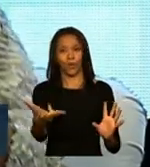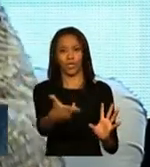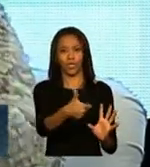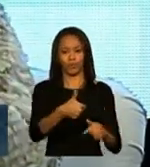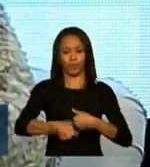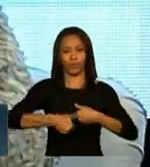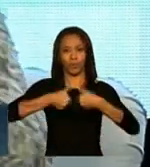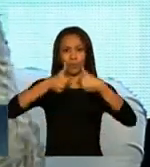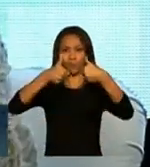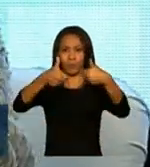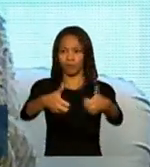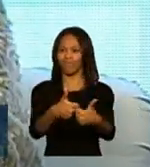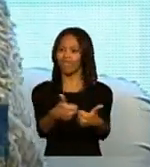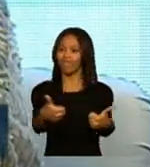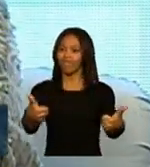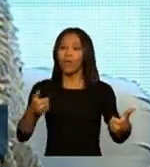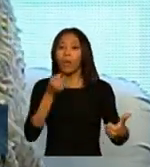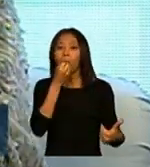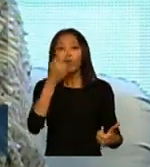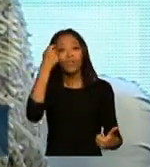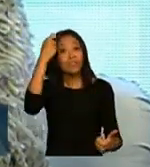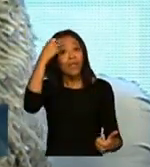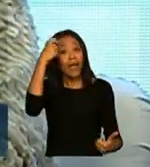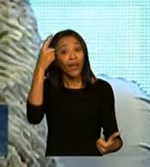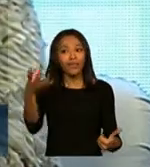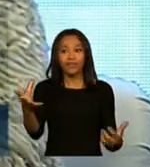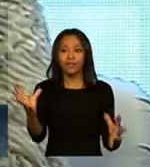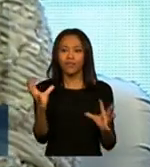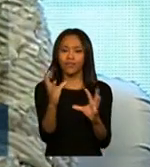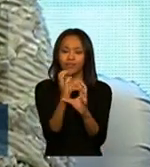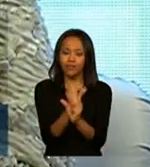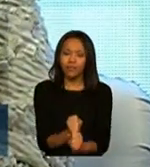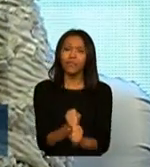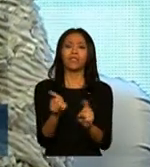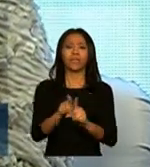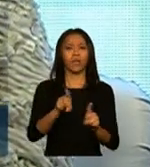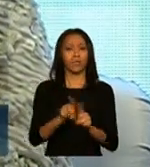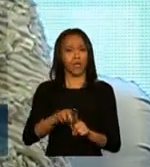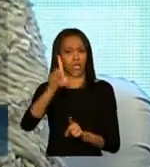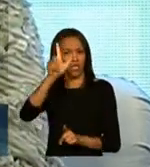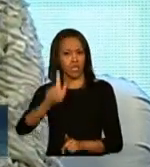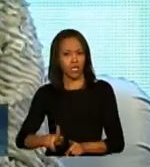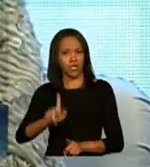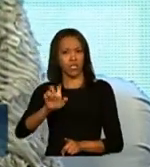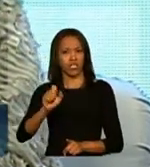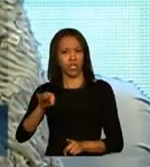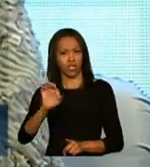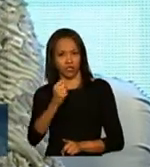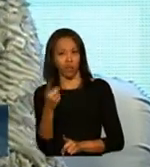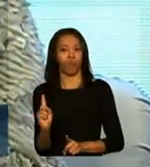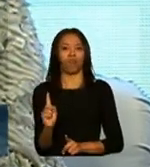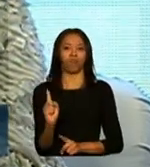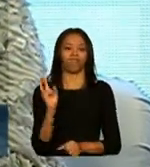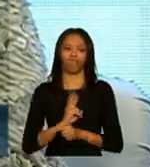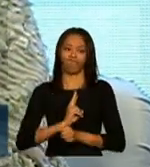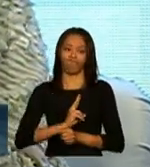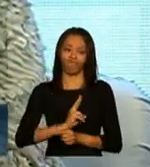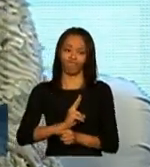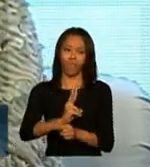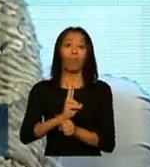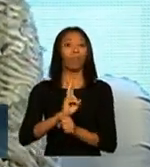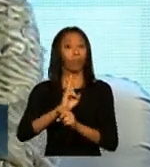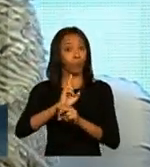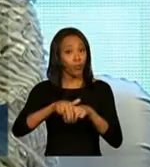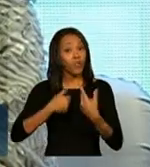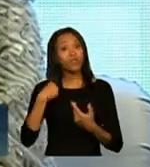é juntar boas ideias e inovação com capacidade de gestão. É por isso que o nosso programa foi adiante, porque